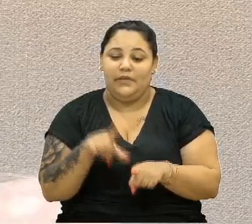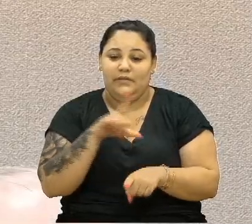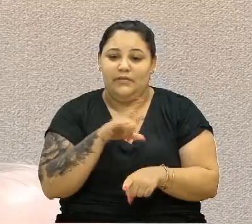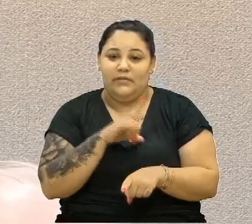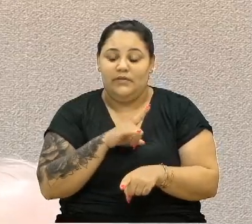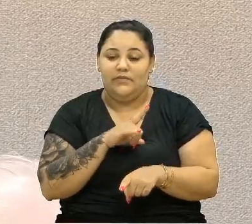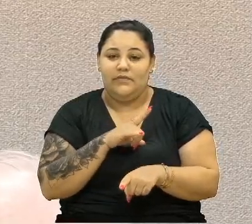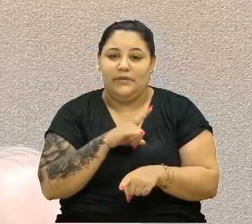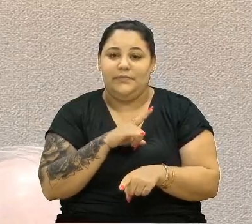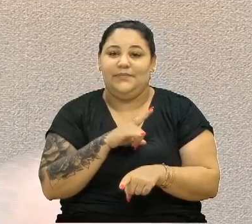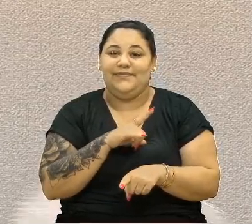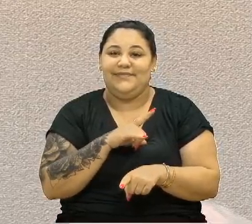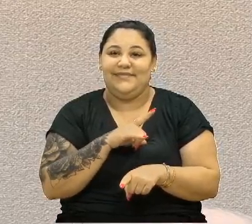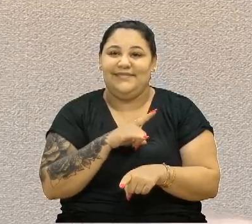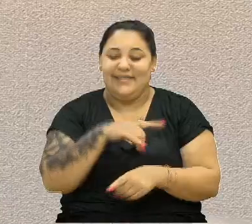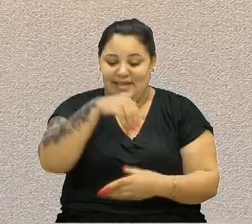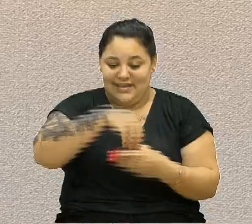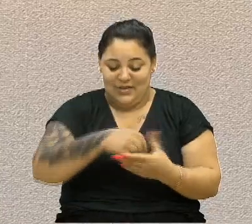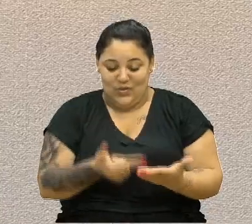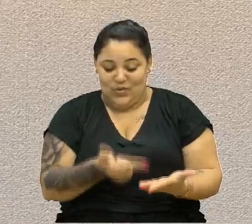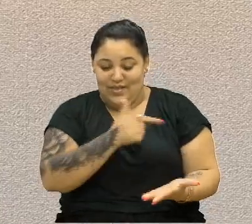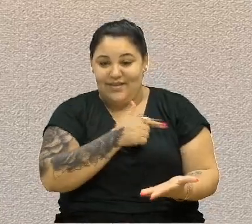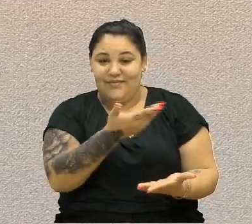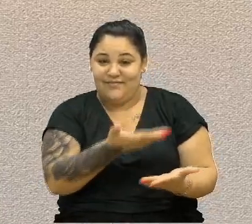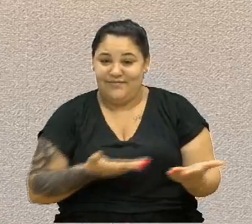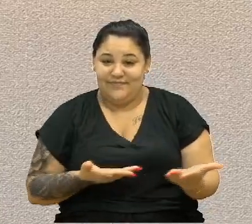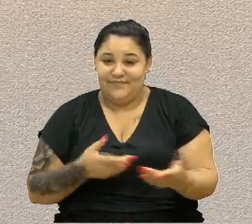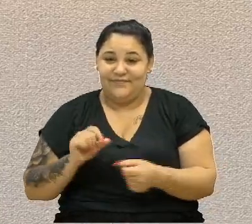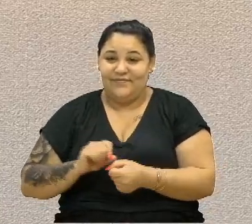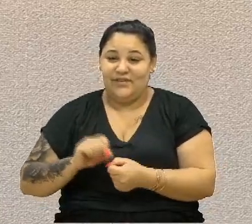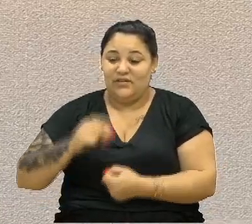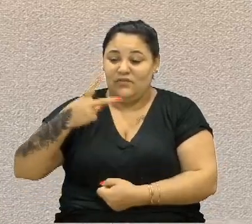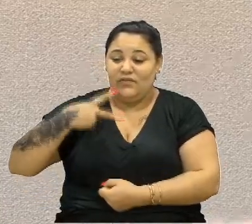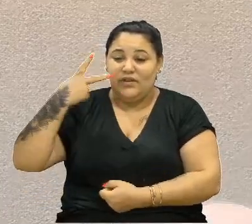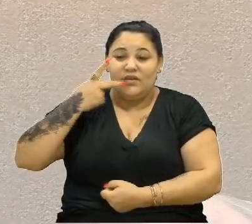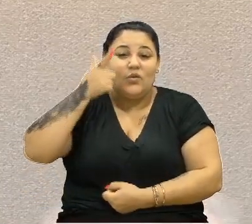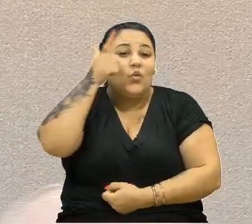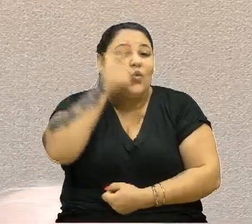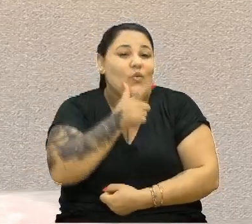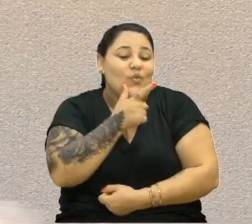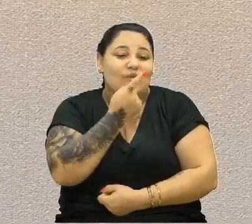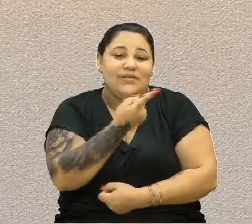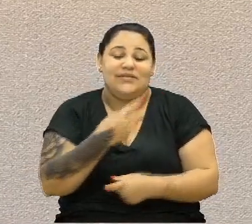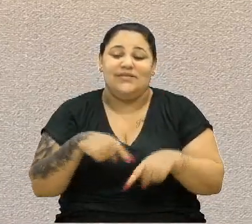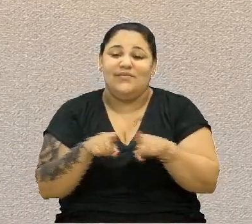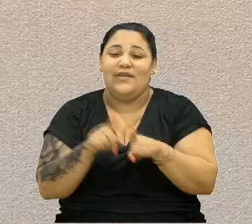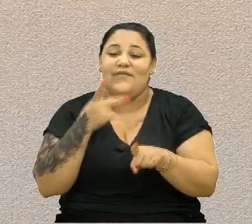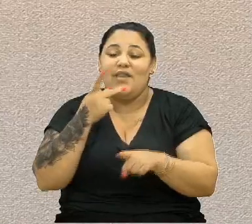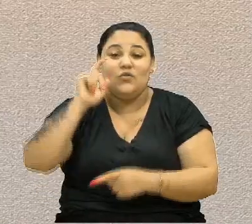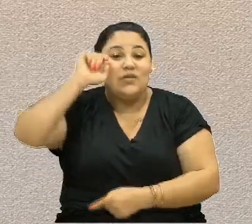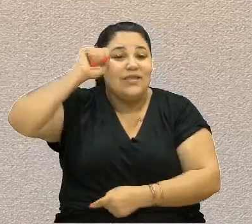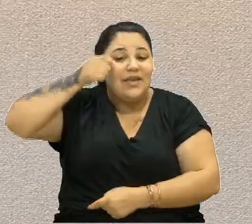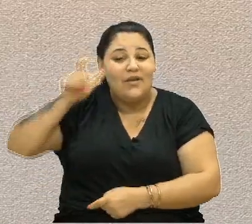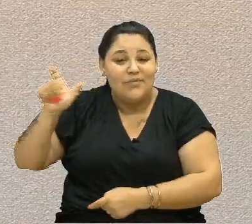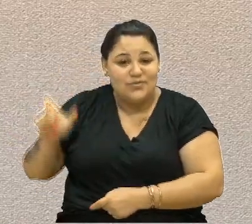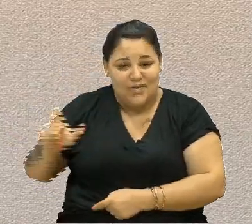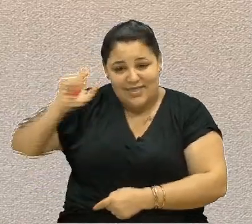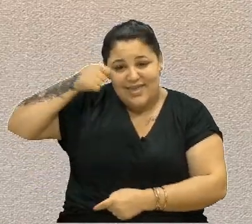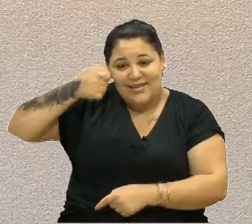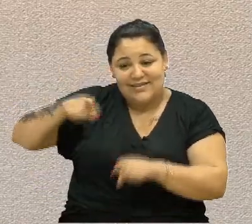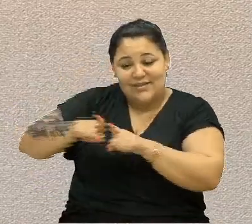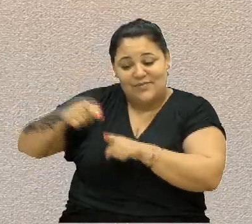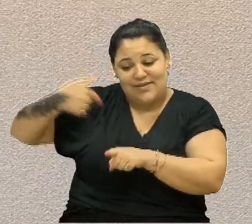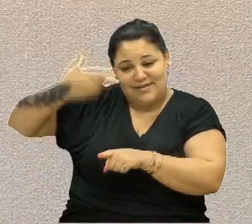capítulo aqui feito também pelo vereador Lucas Carenhato, abordando a questão dos negros, e também deste